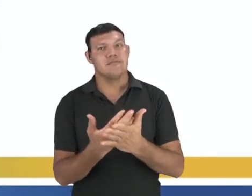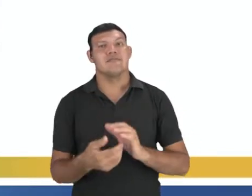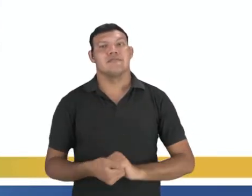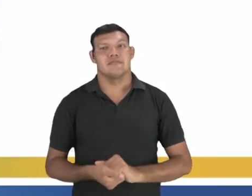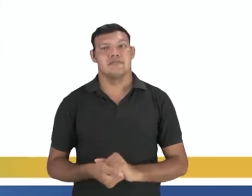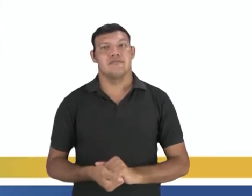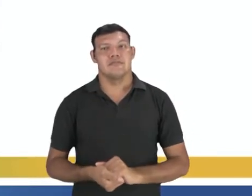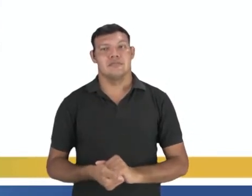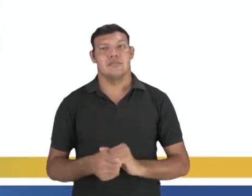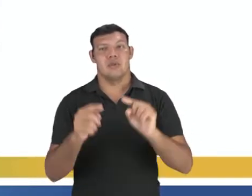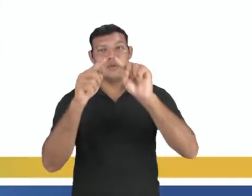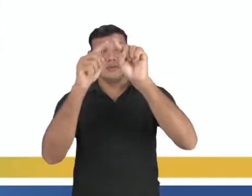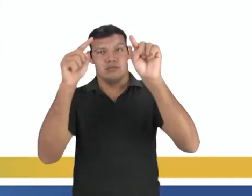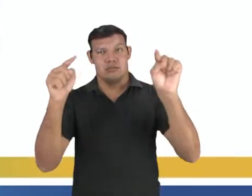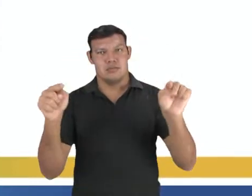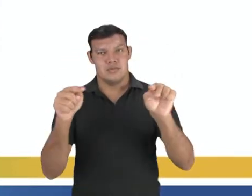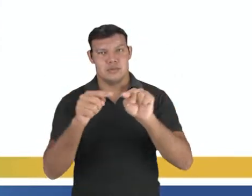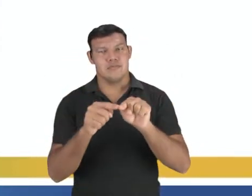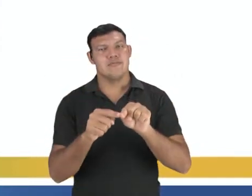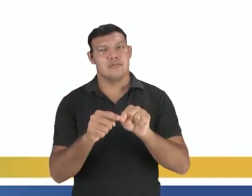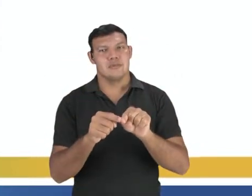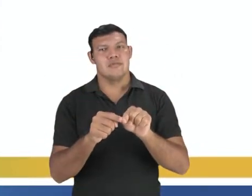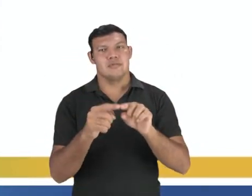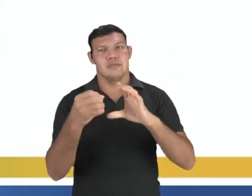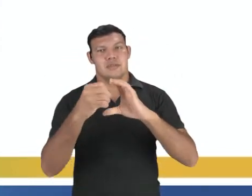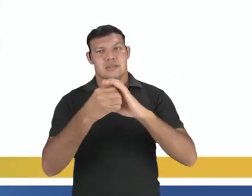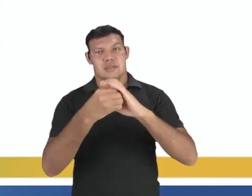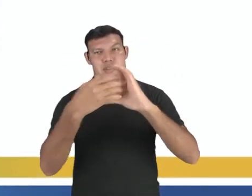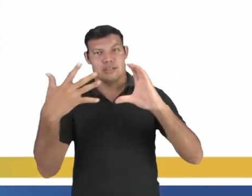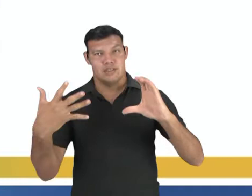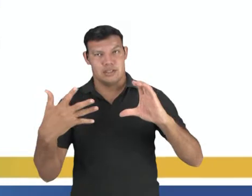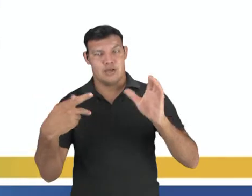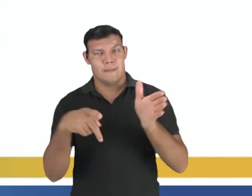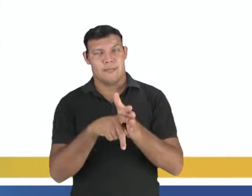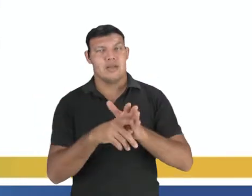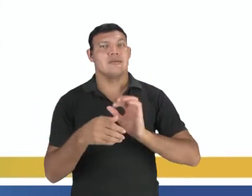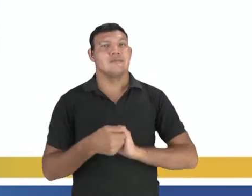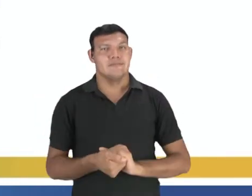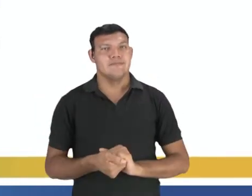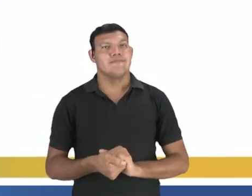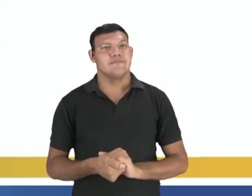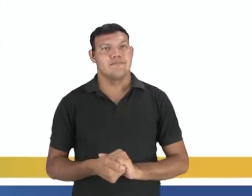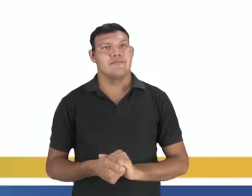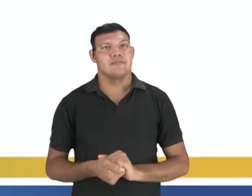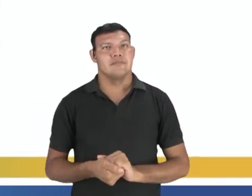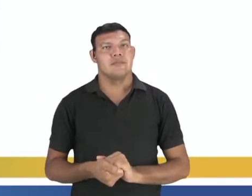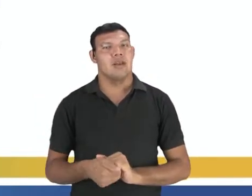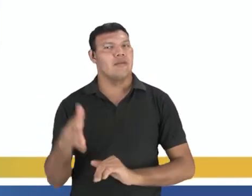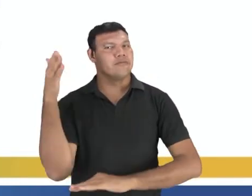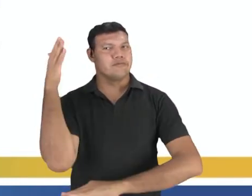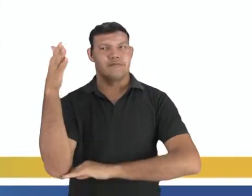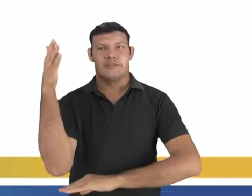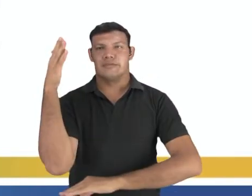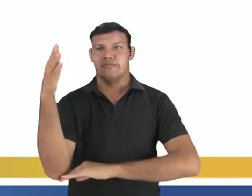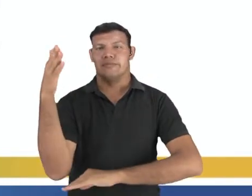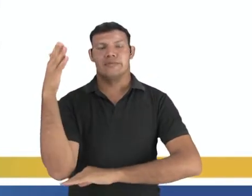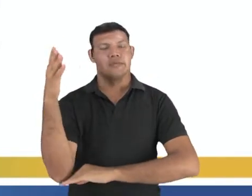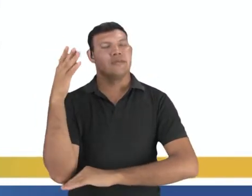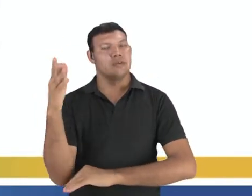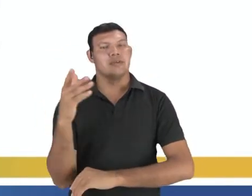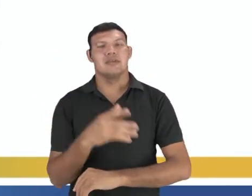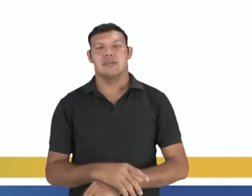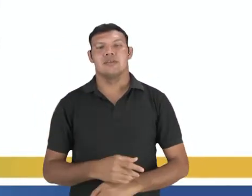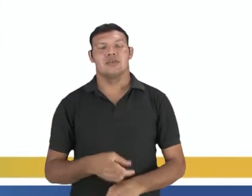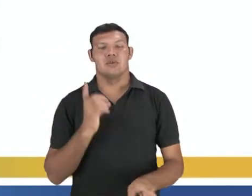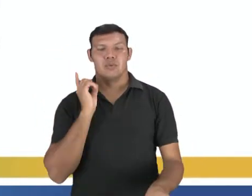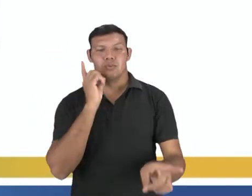na trigonometria, o ângulo notável são aqueles que aparecem com frequência.